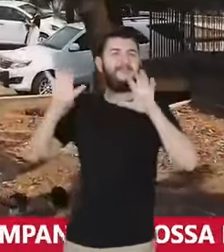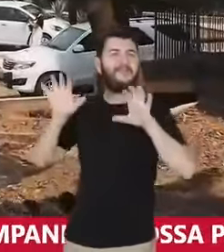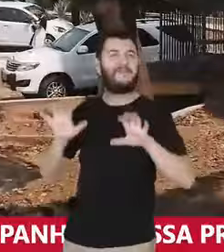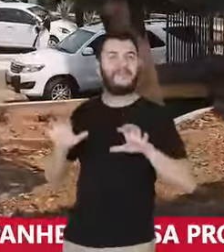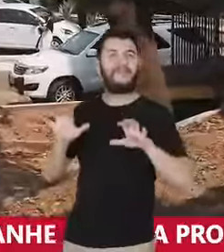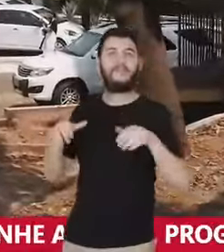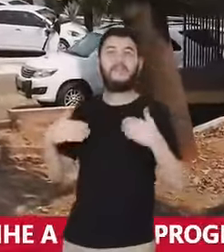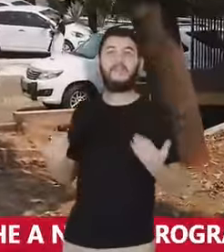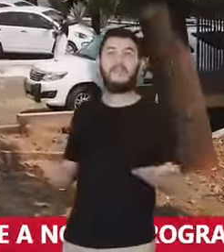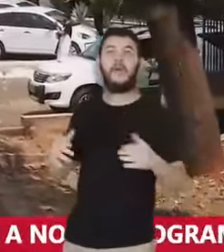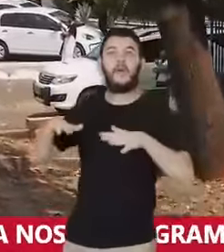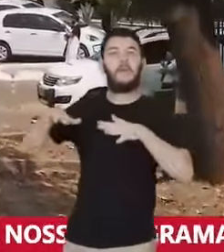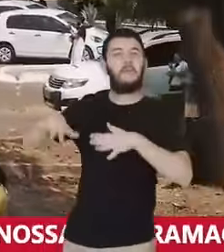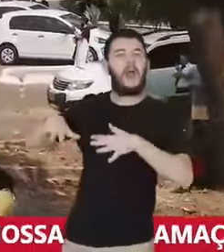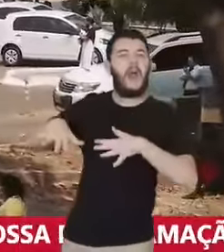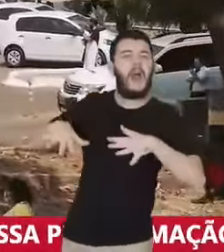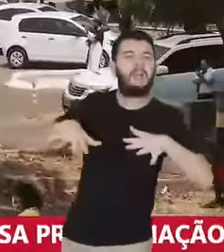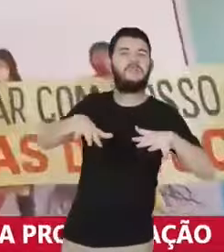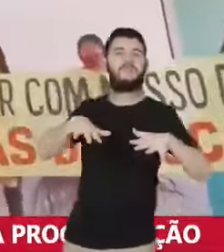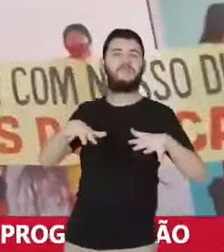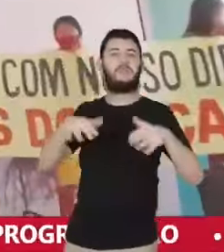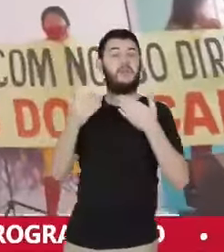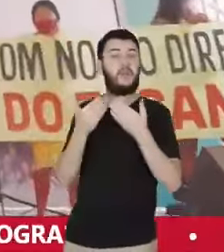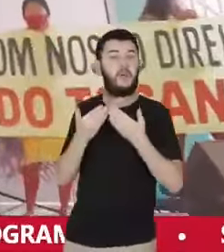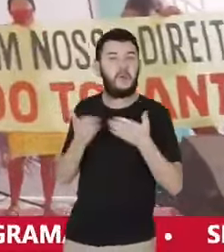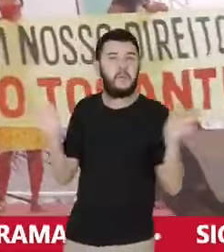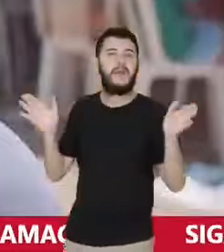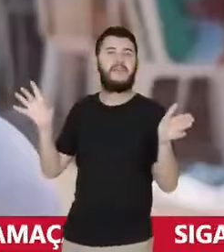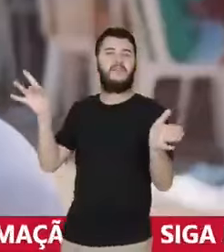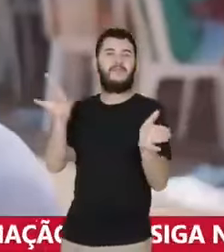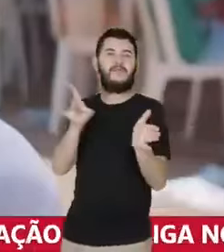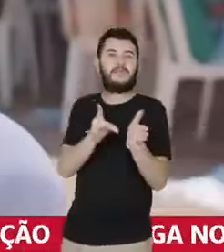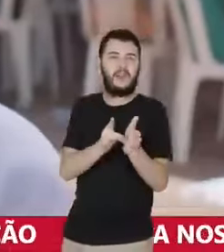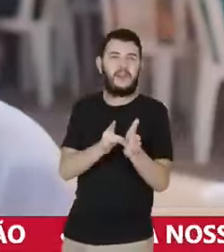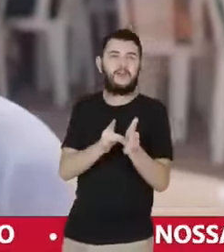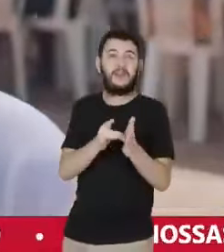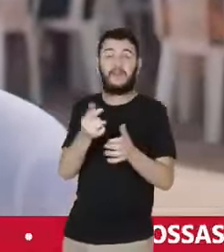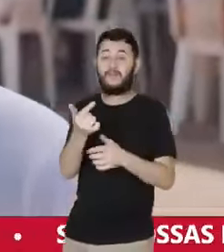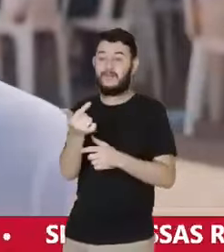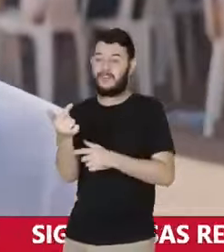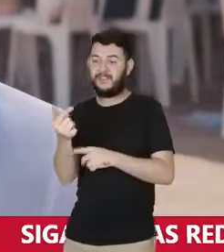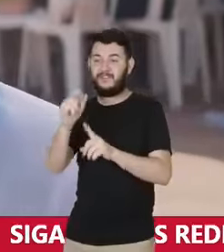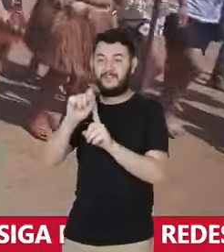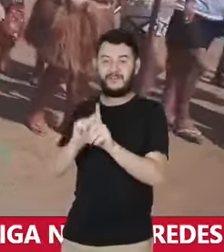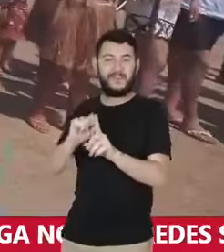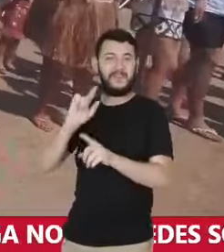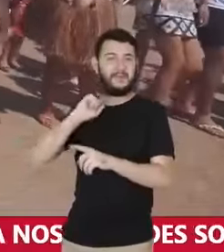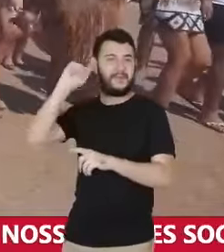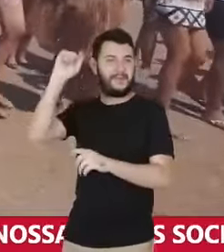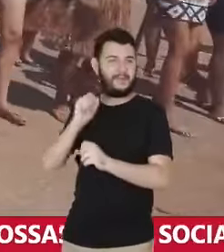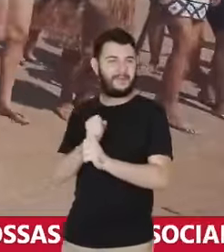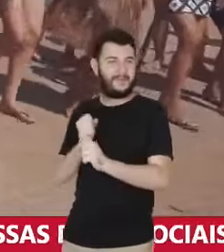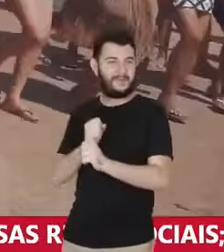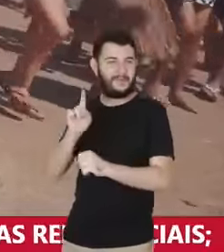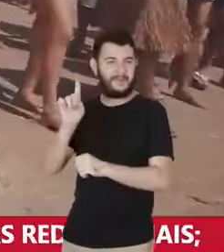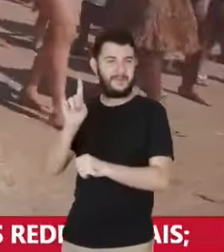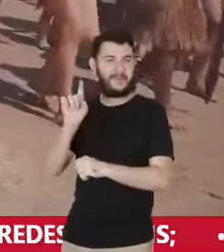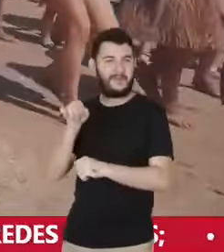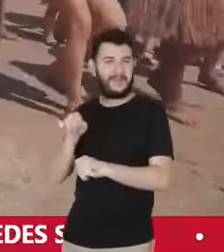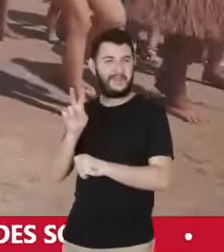Nossa marcha, ela começa oficialmente em 22 de abril de 1500. Nós somos